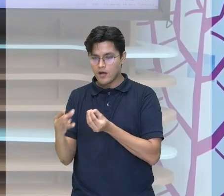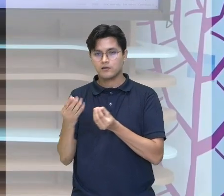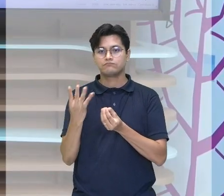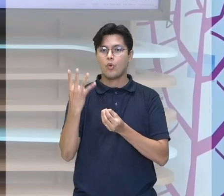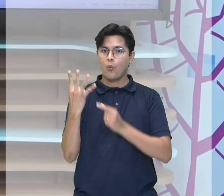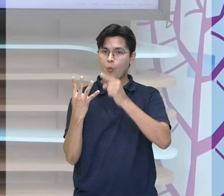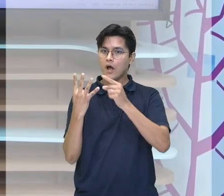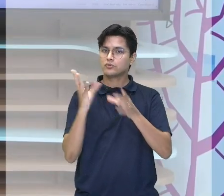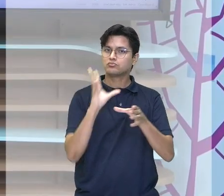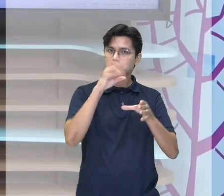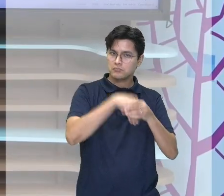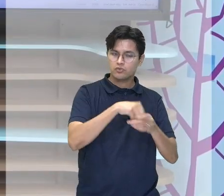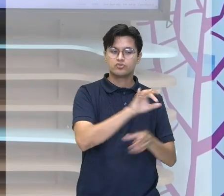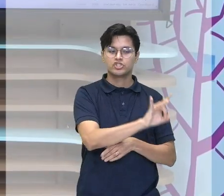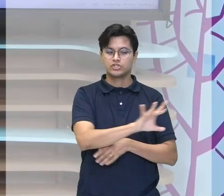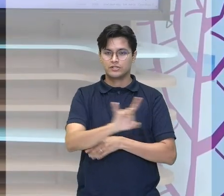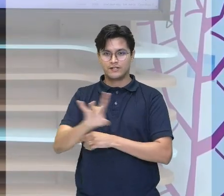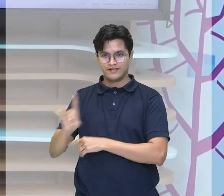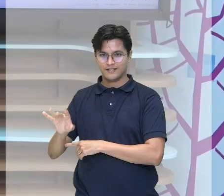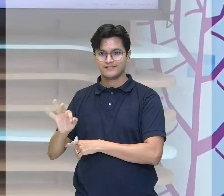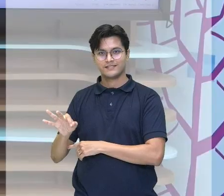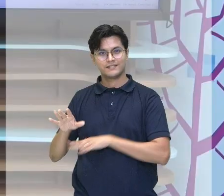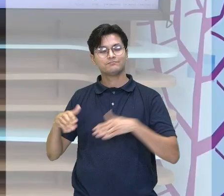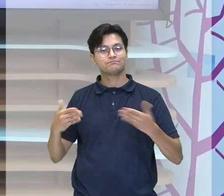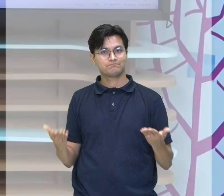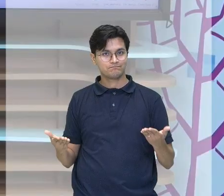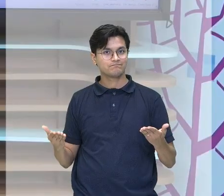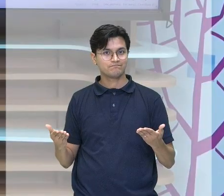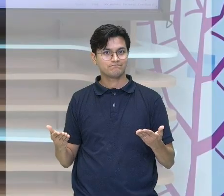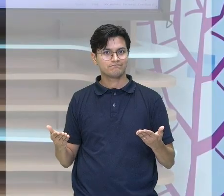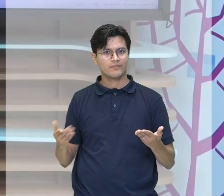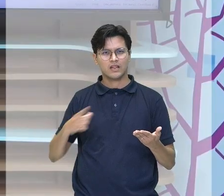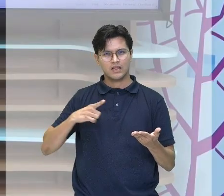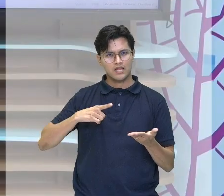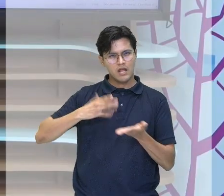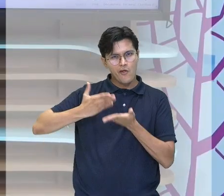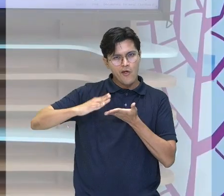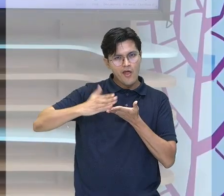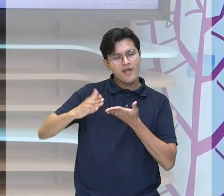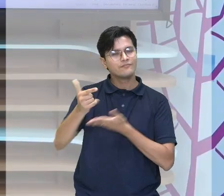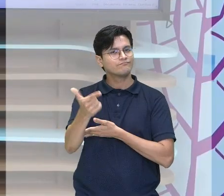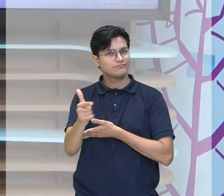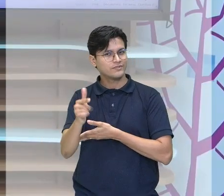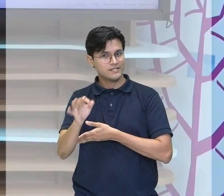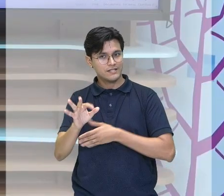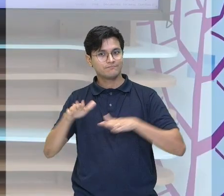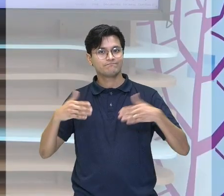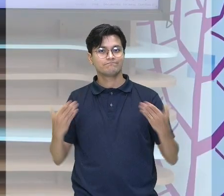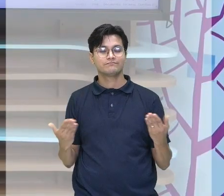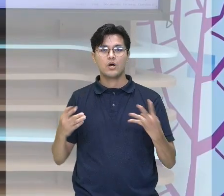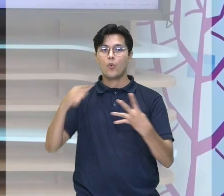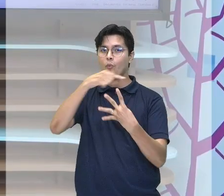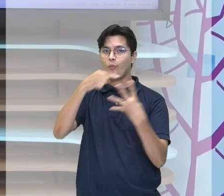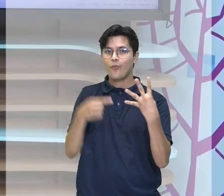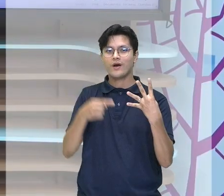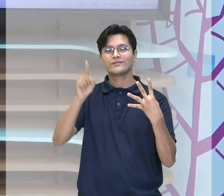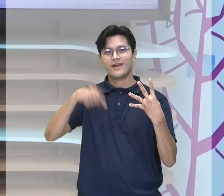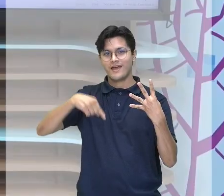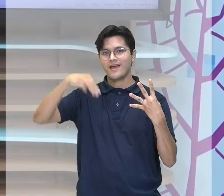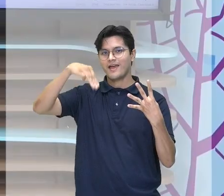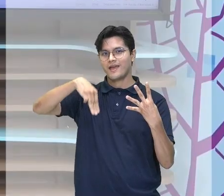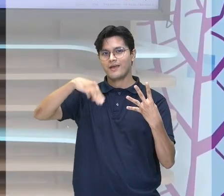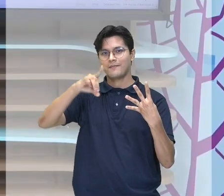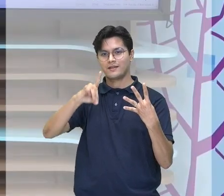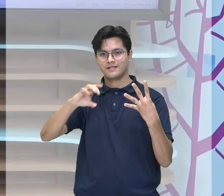cada pacotinho, também vai dar certinho. Então, entenda, 4 vai ser exatamente meu